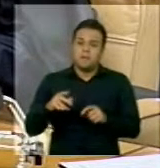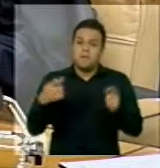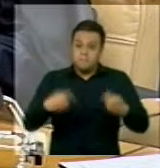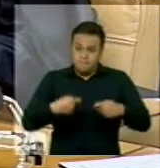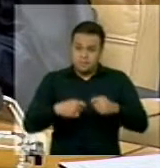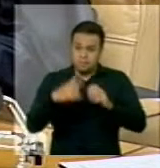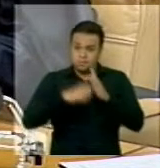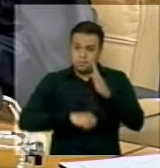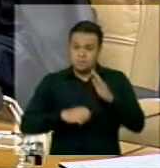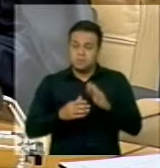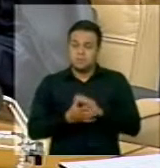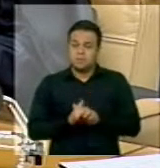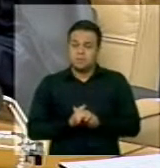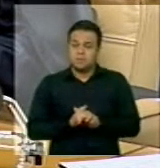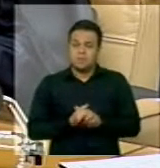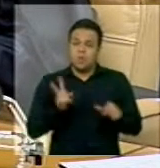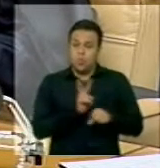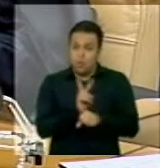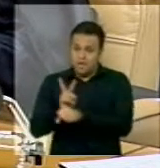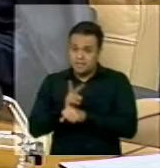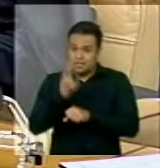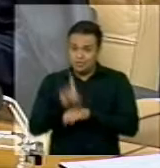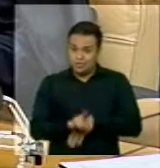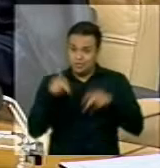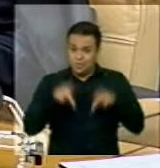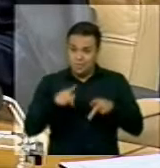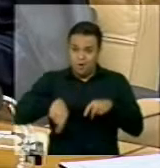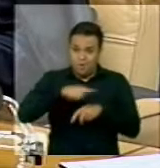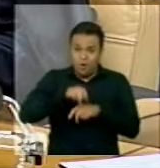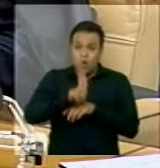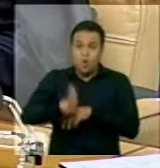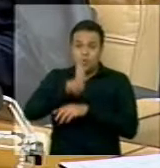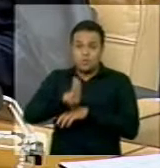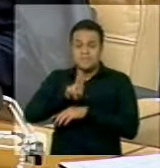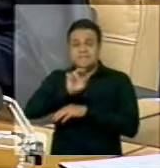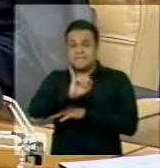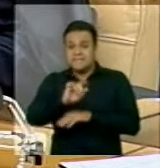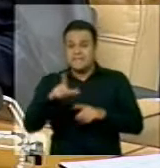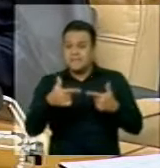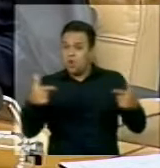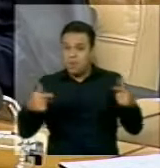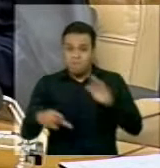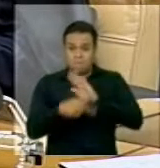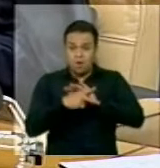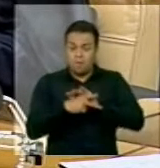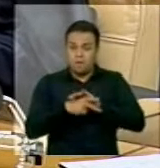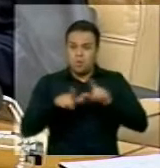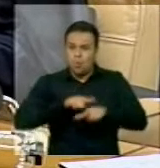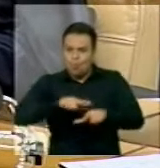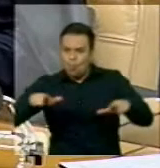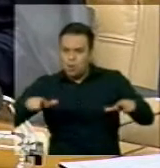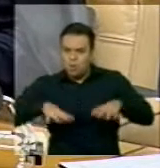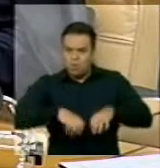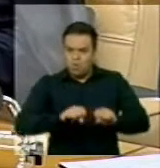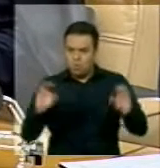para salvaguardar o direito dos povos interessados de utilizar terras que não estejam exclusivamente ocupadas por eles, mas